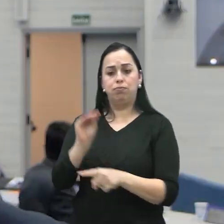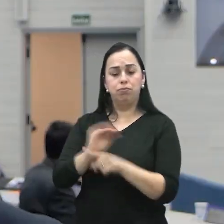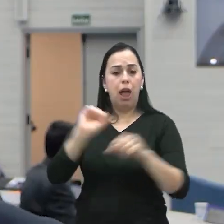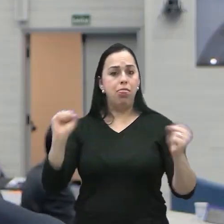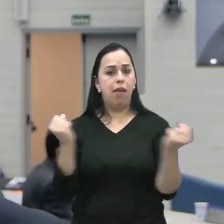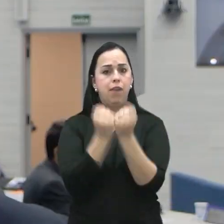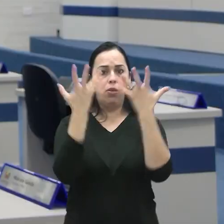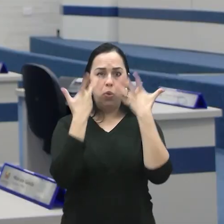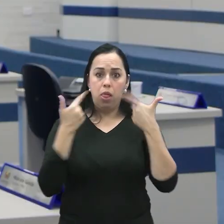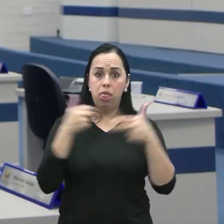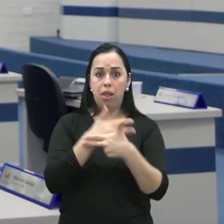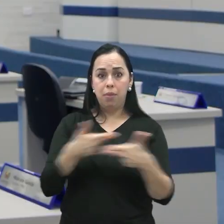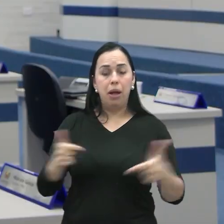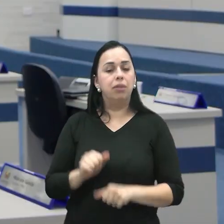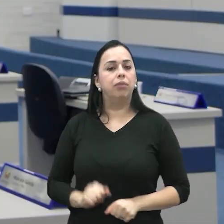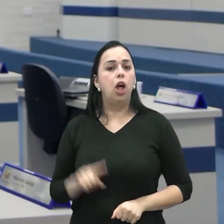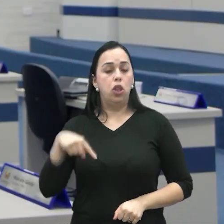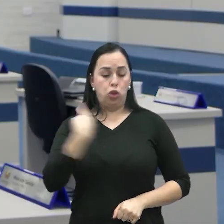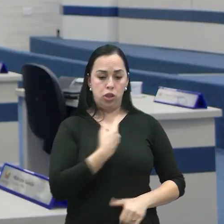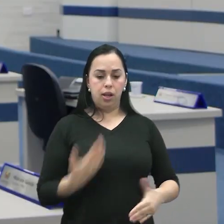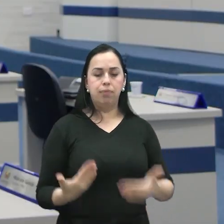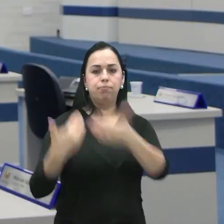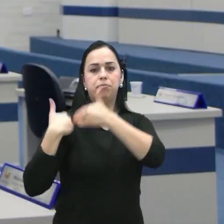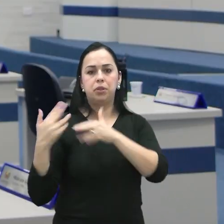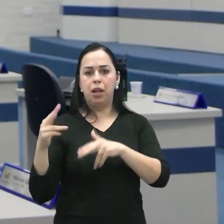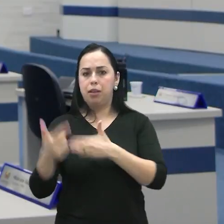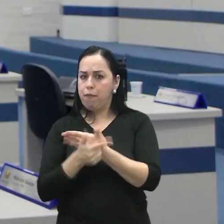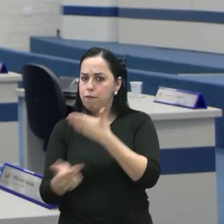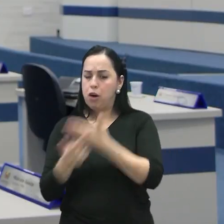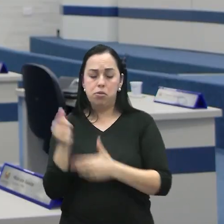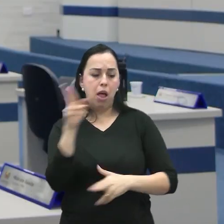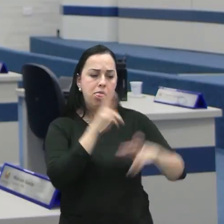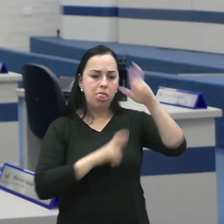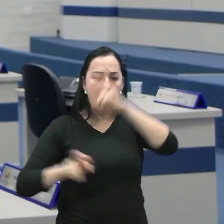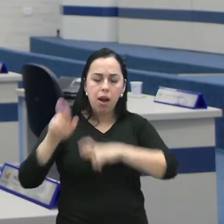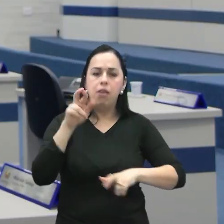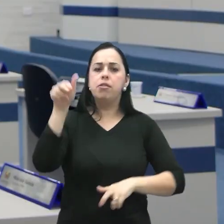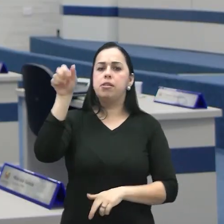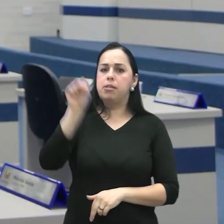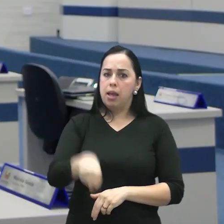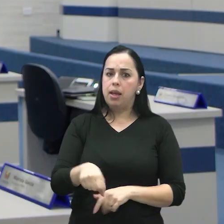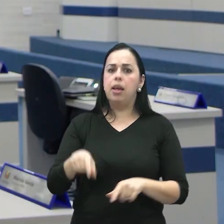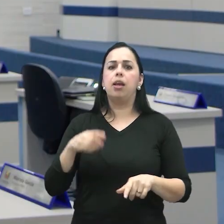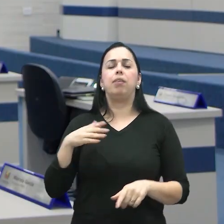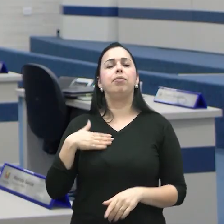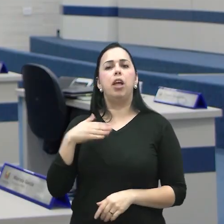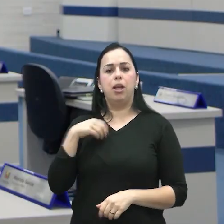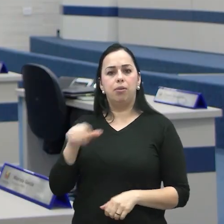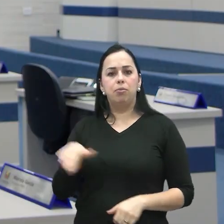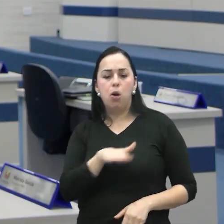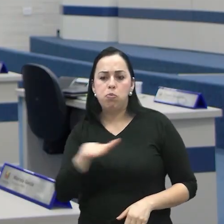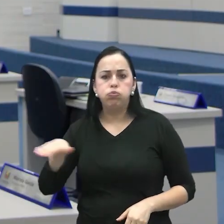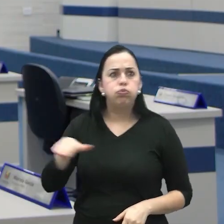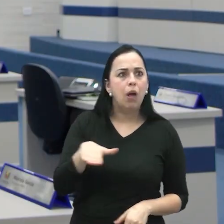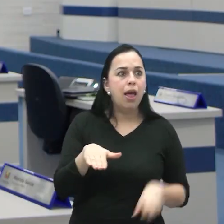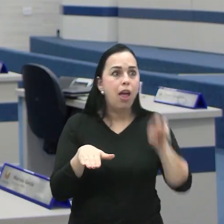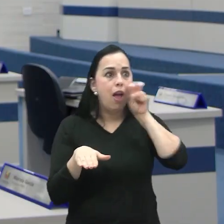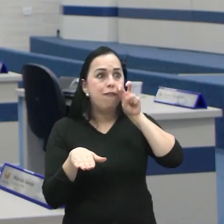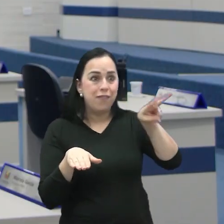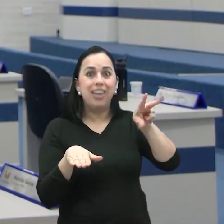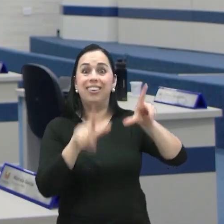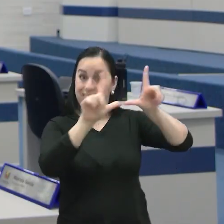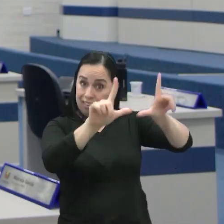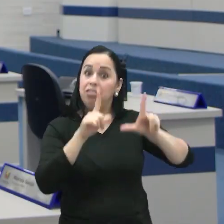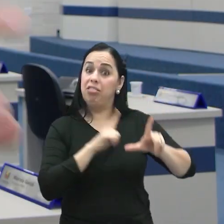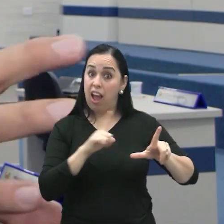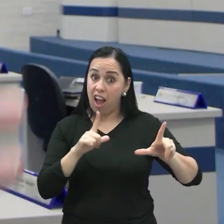da causa animal. Nossa função é essa, fiscalizar. Foram vários pontos, vias que realmente a coisa acontece. Eu passei recentemente na Via Oeste,